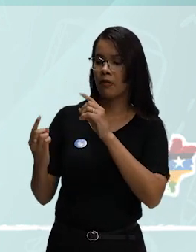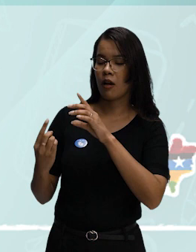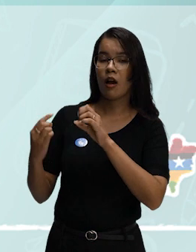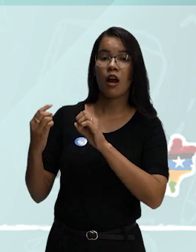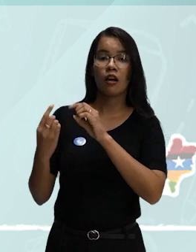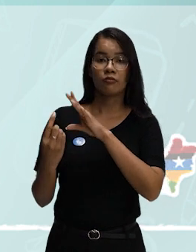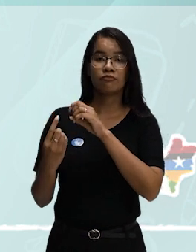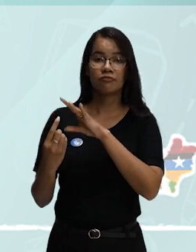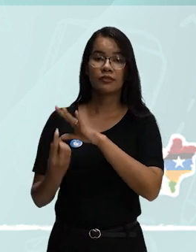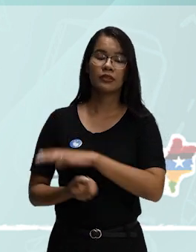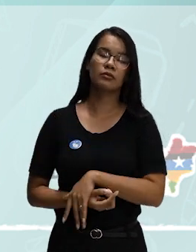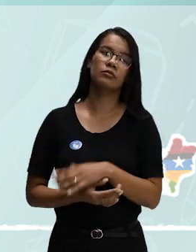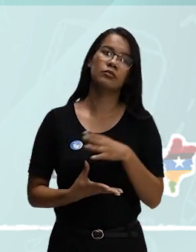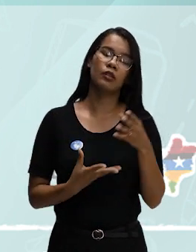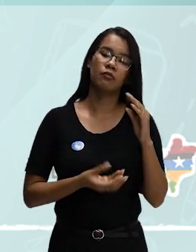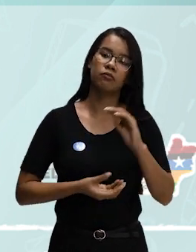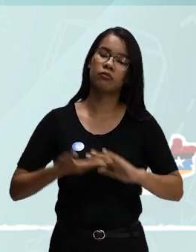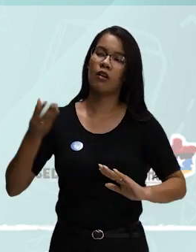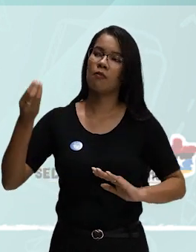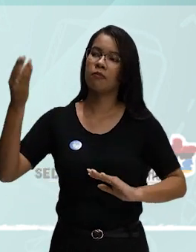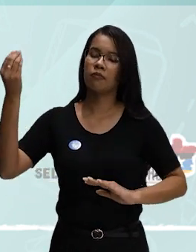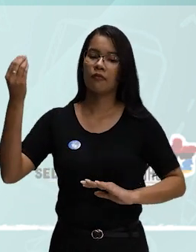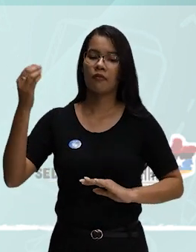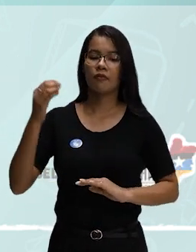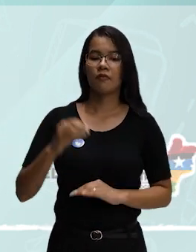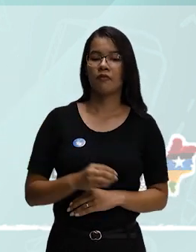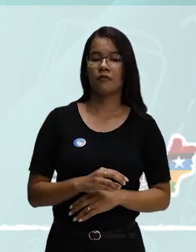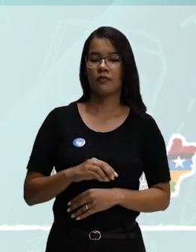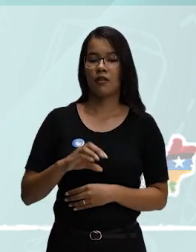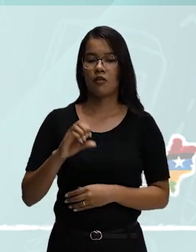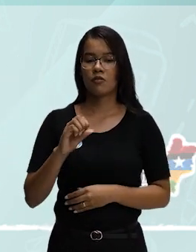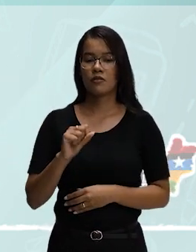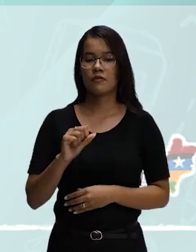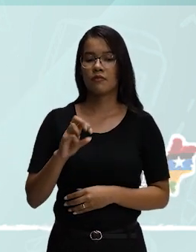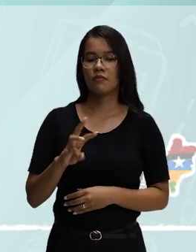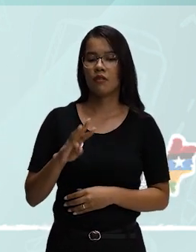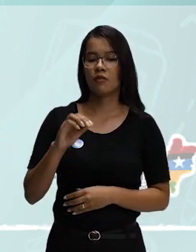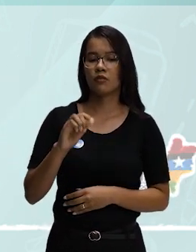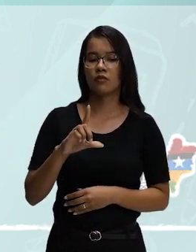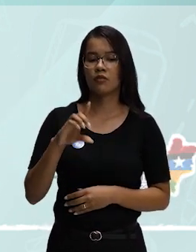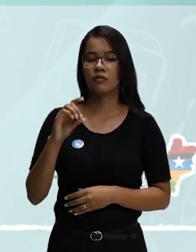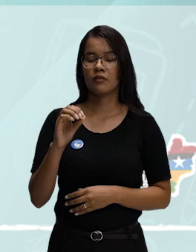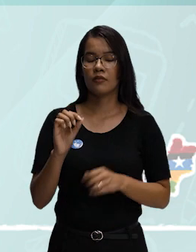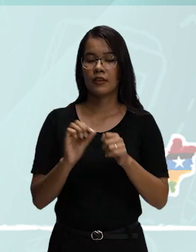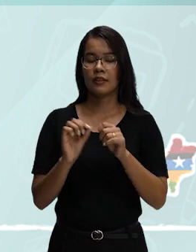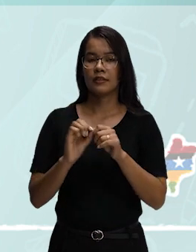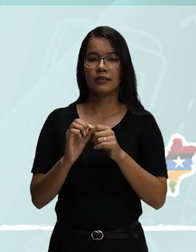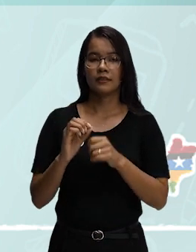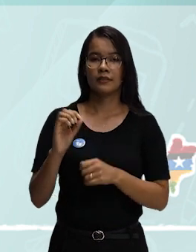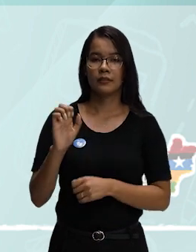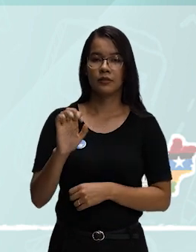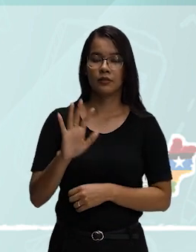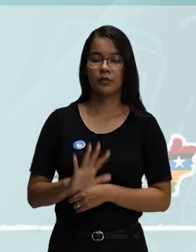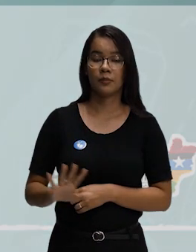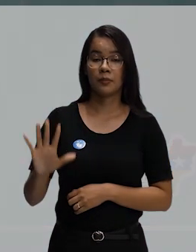Devido às viagens que o Oswald de Andrade fazia à Europa, tá certo? Esse